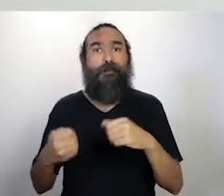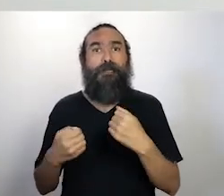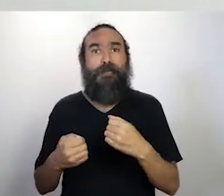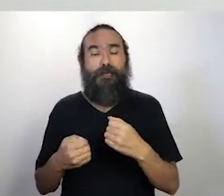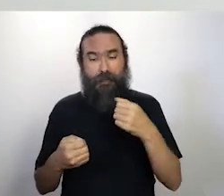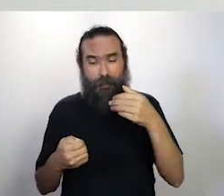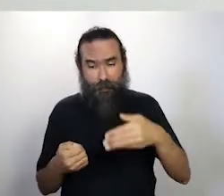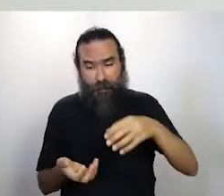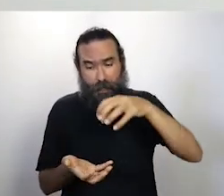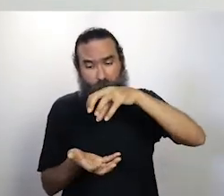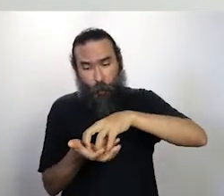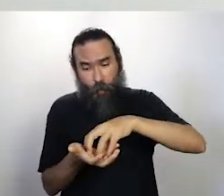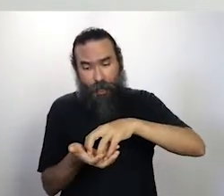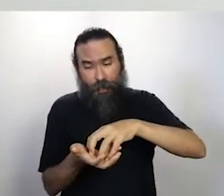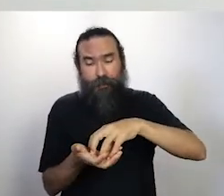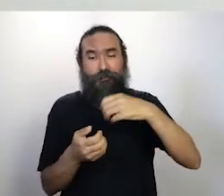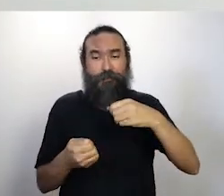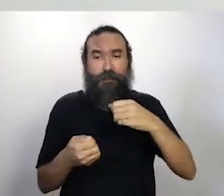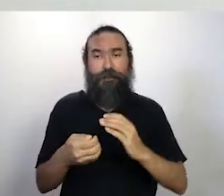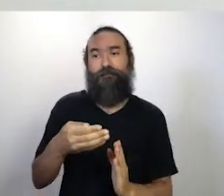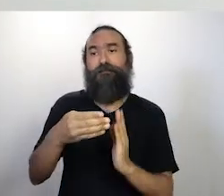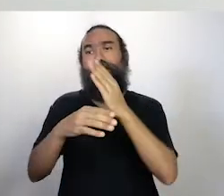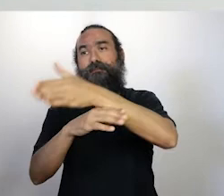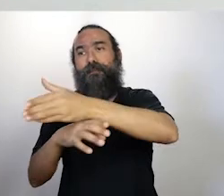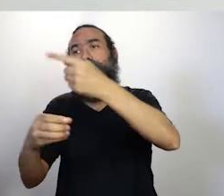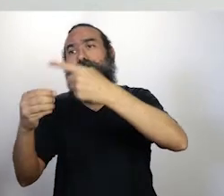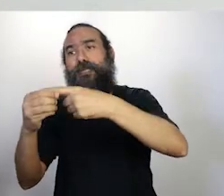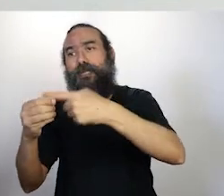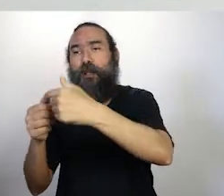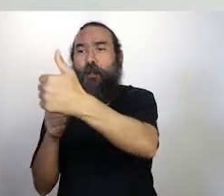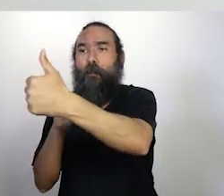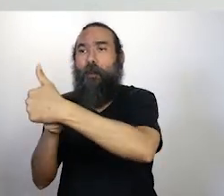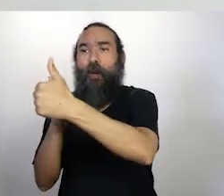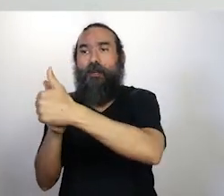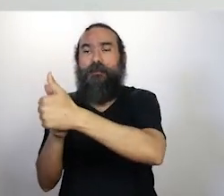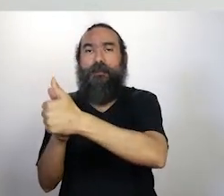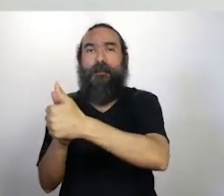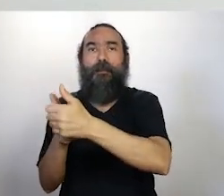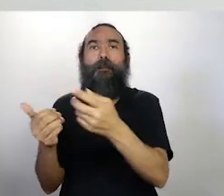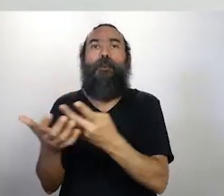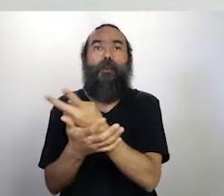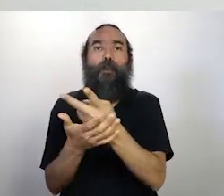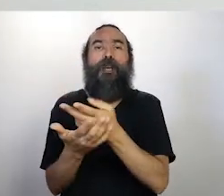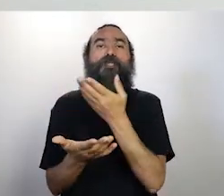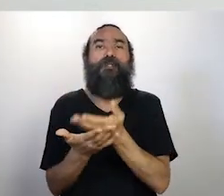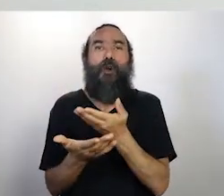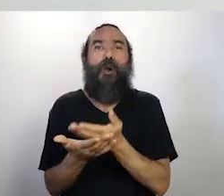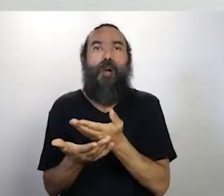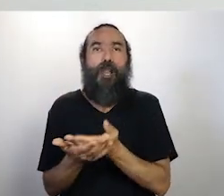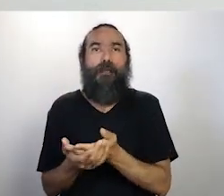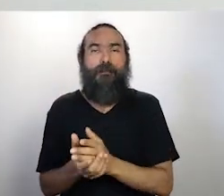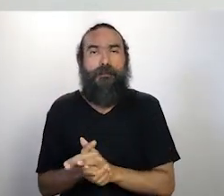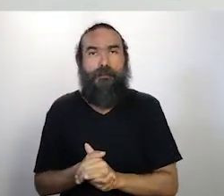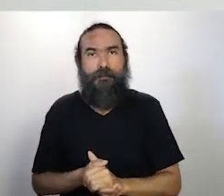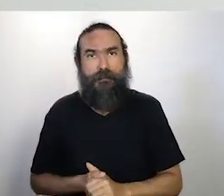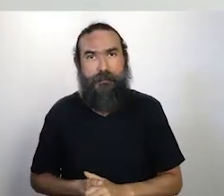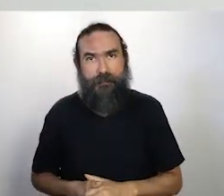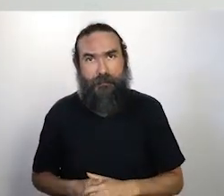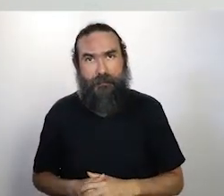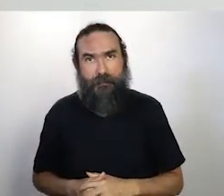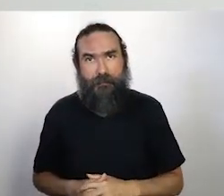porque aqui a cidade é muito próxima, né, das comunidades, os centros urbanos é muito próximo aqui das aldeias, no Cone